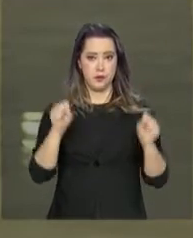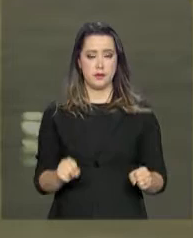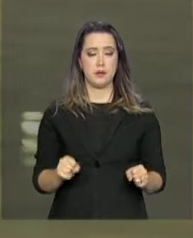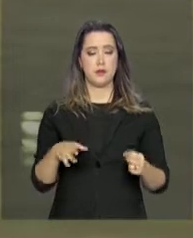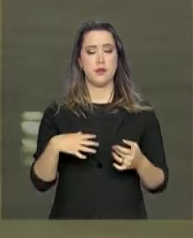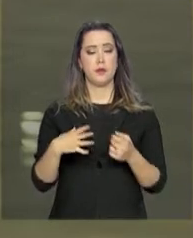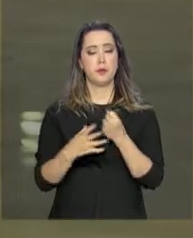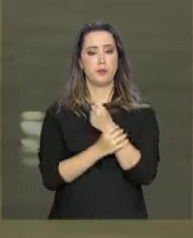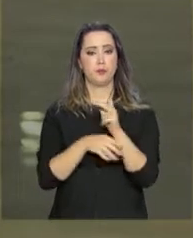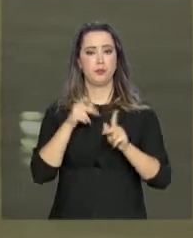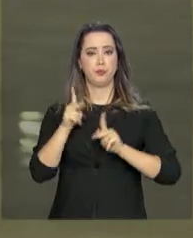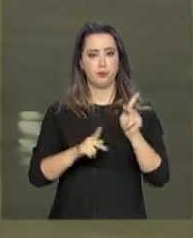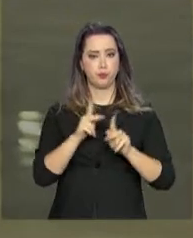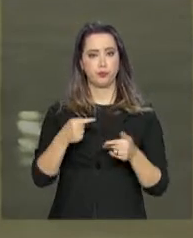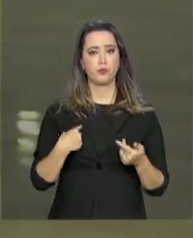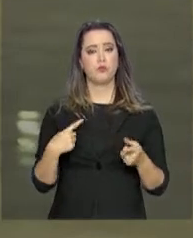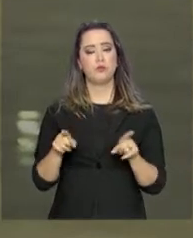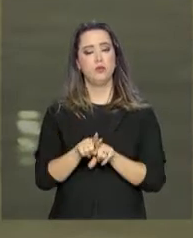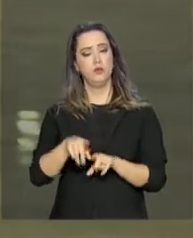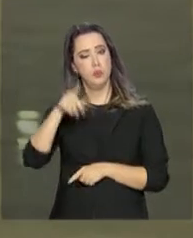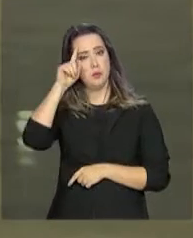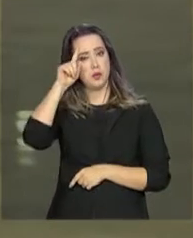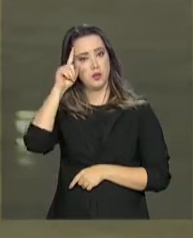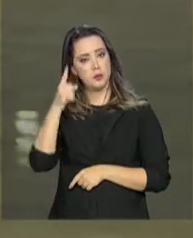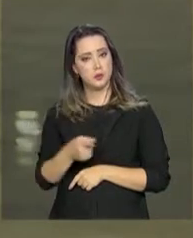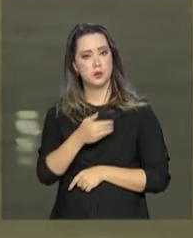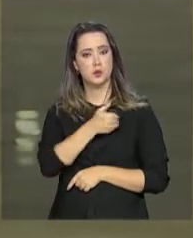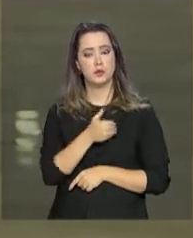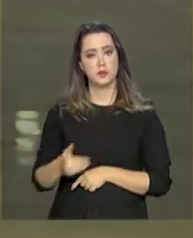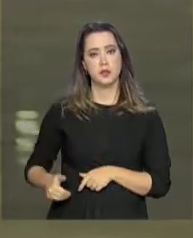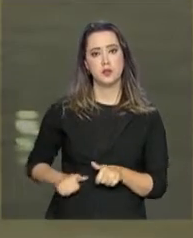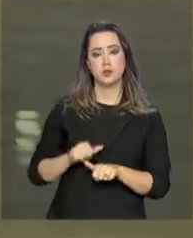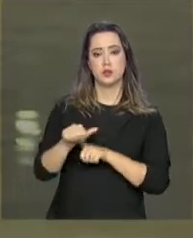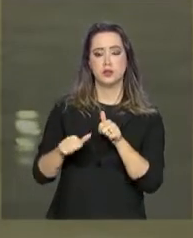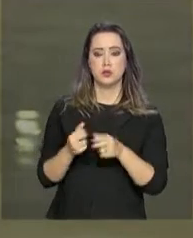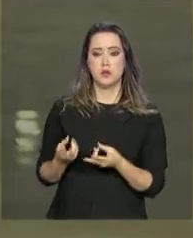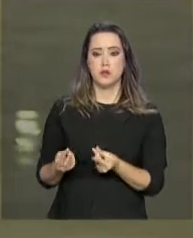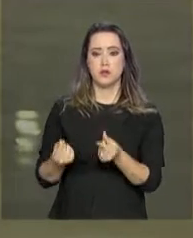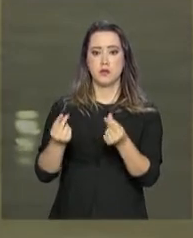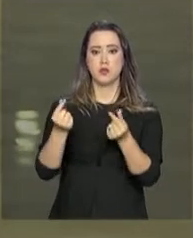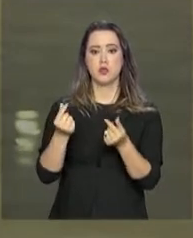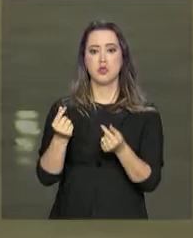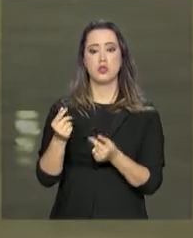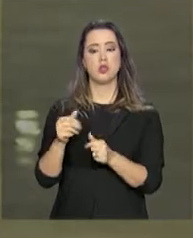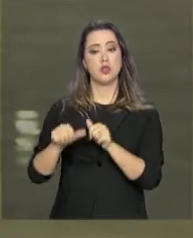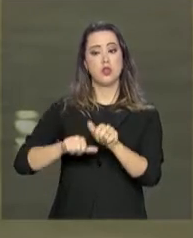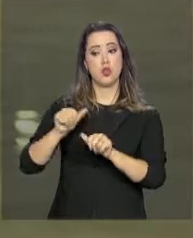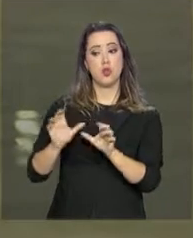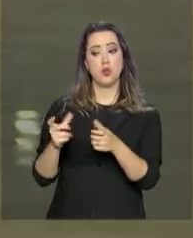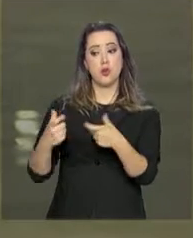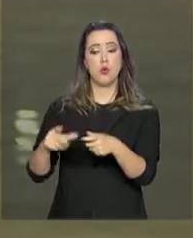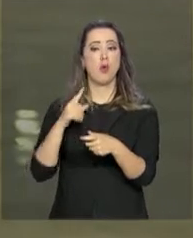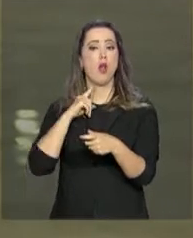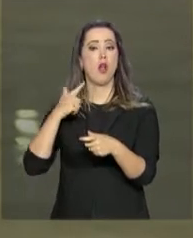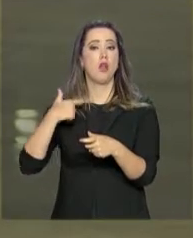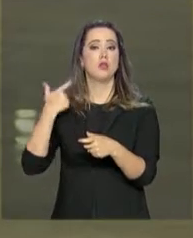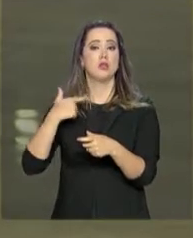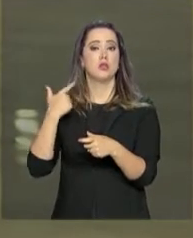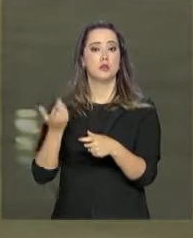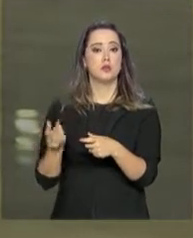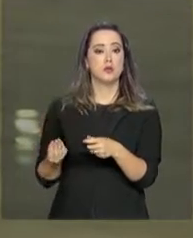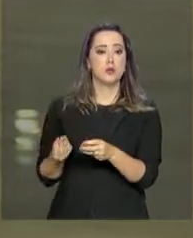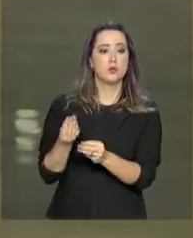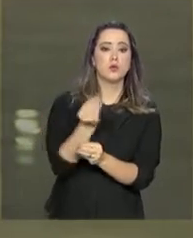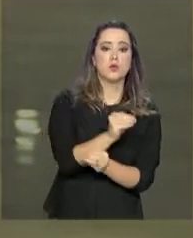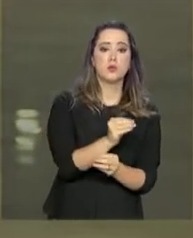e da determinação do governo de transferir dinheiro das loterias federais para ações do setor que